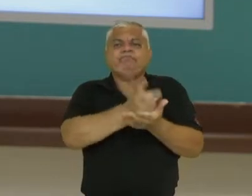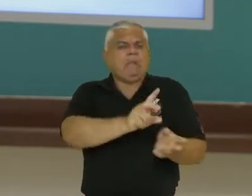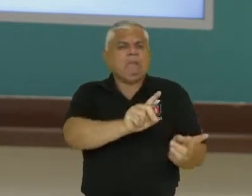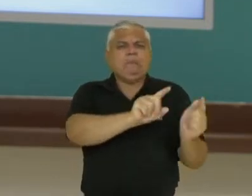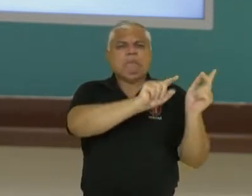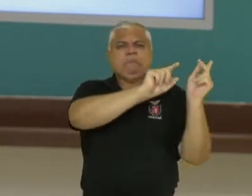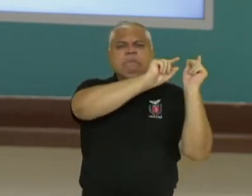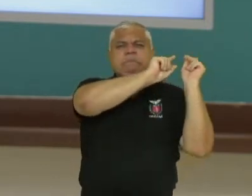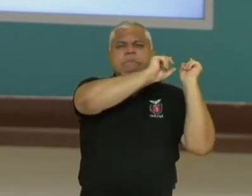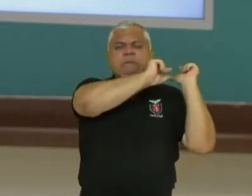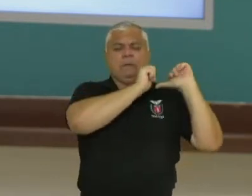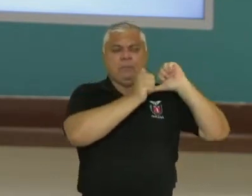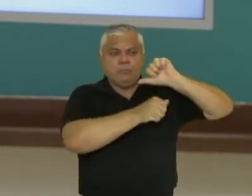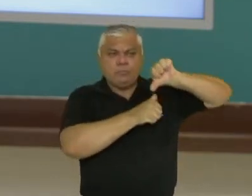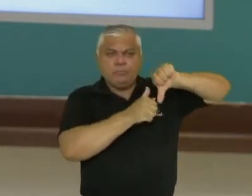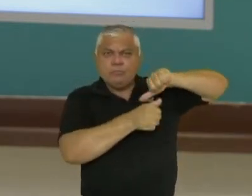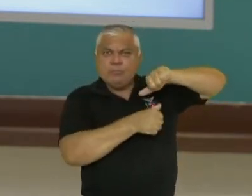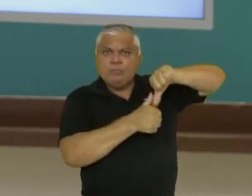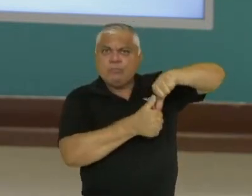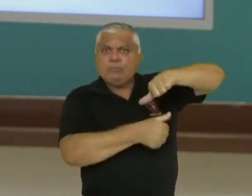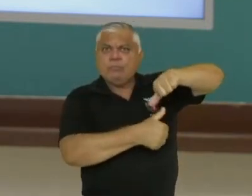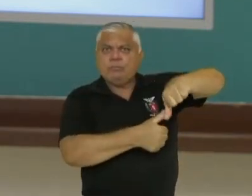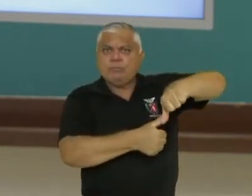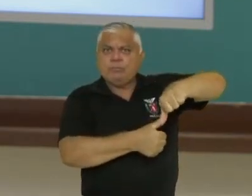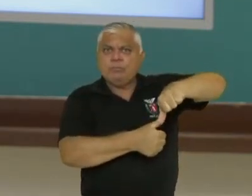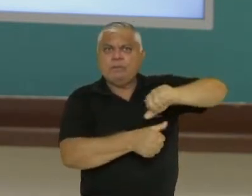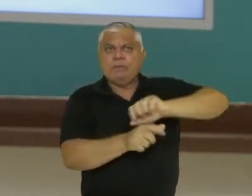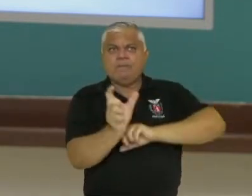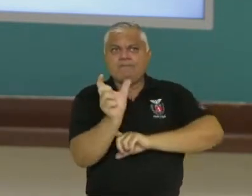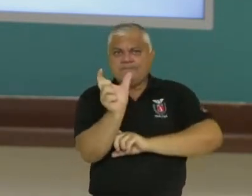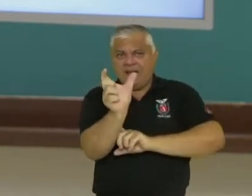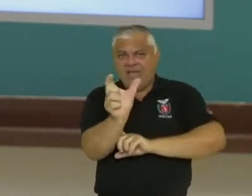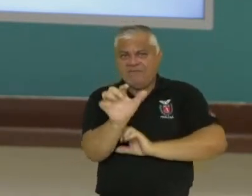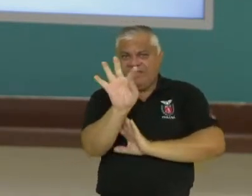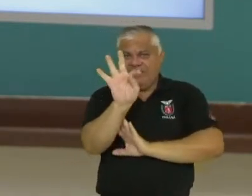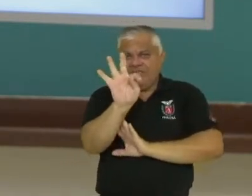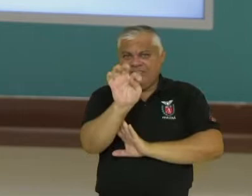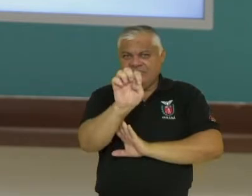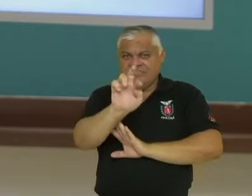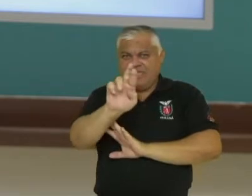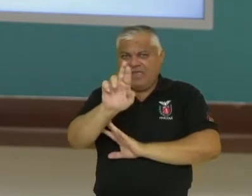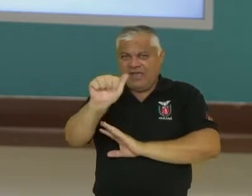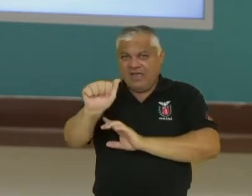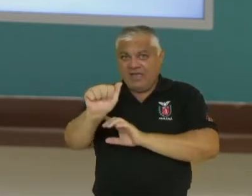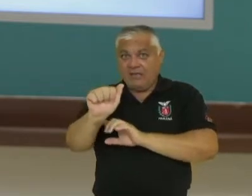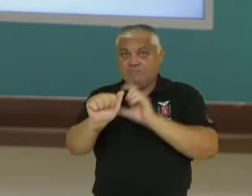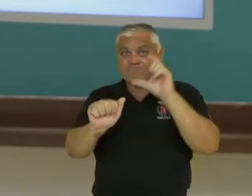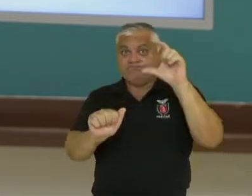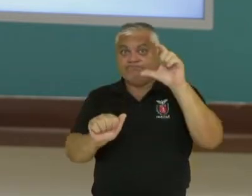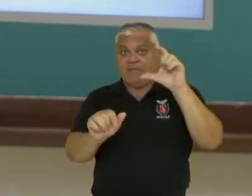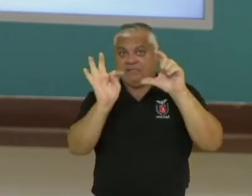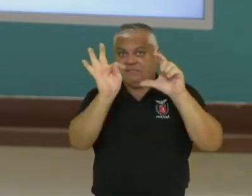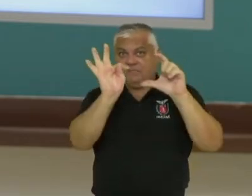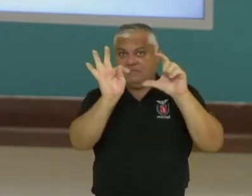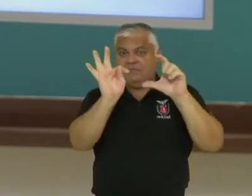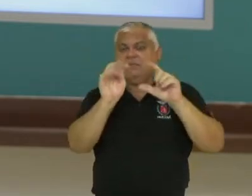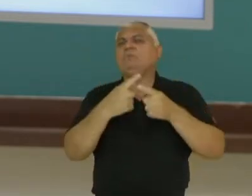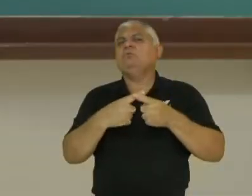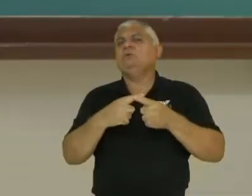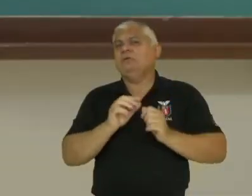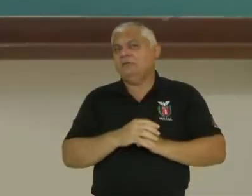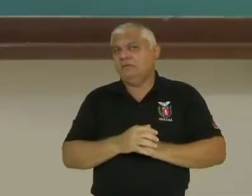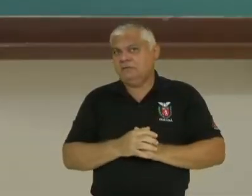formação, desde a sua origem. E você reparou ali a palavra Terra com a letra maiúscula? Isso mesmo. Vamos